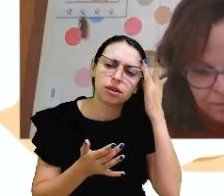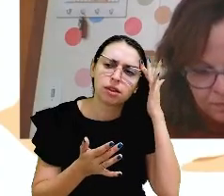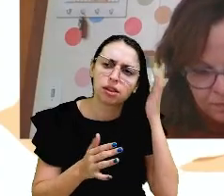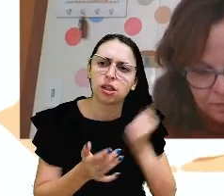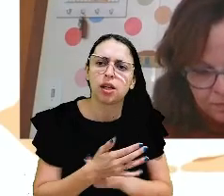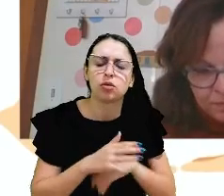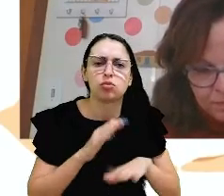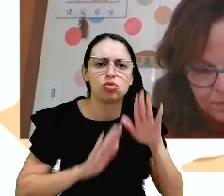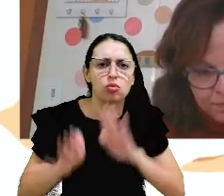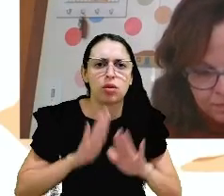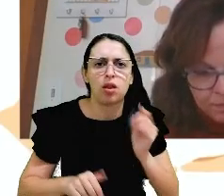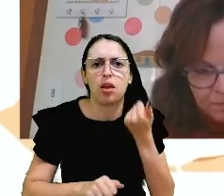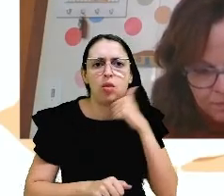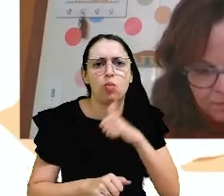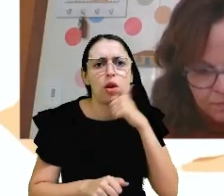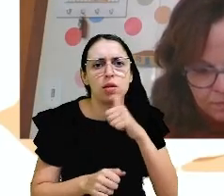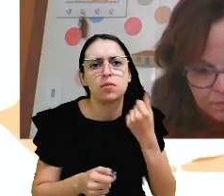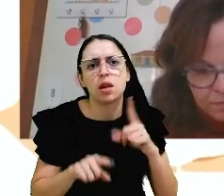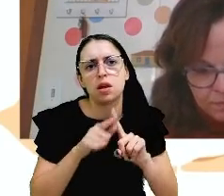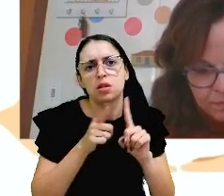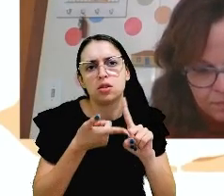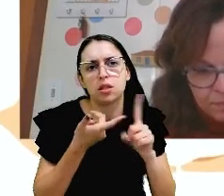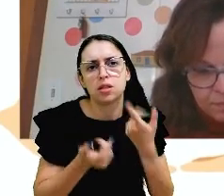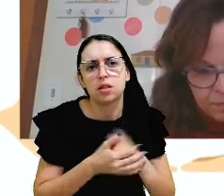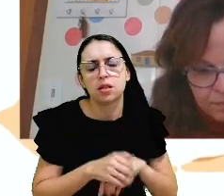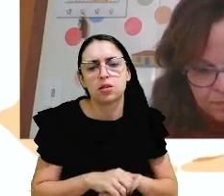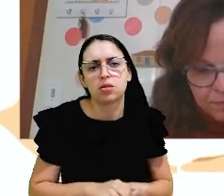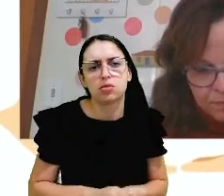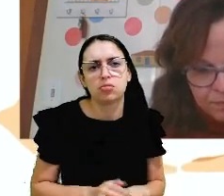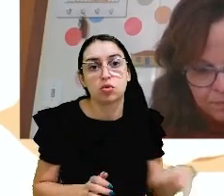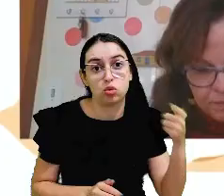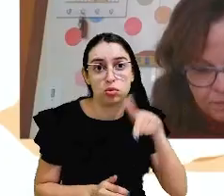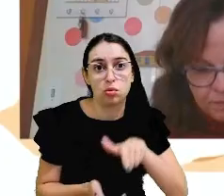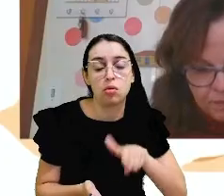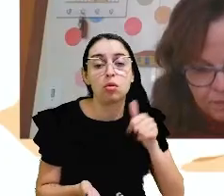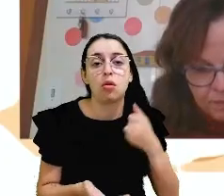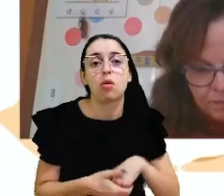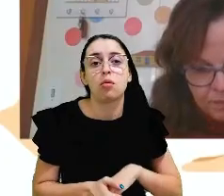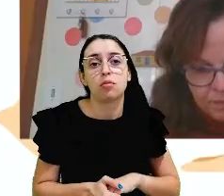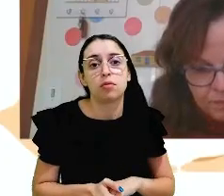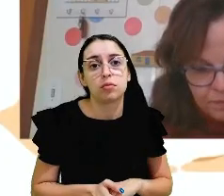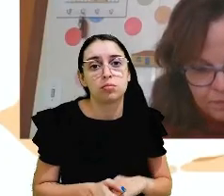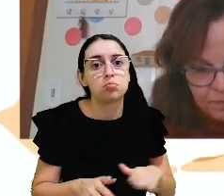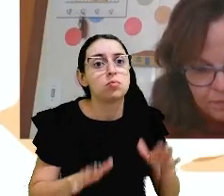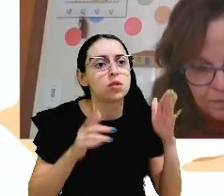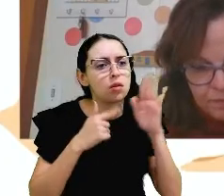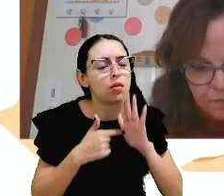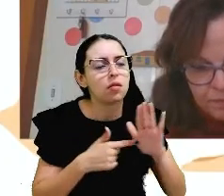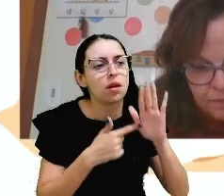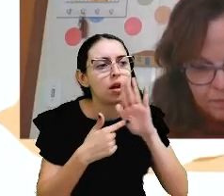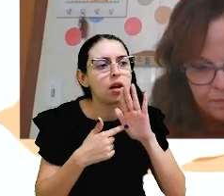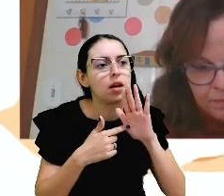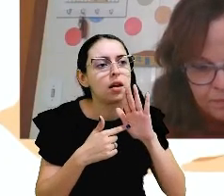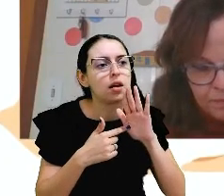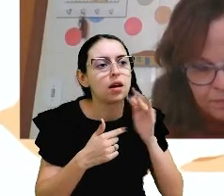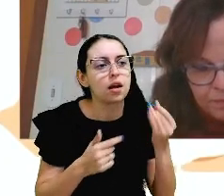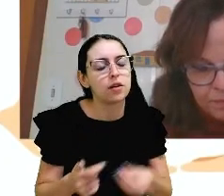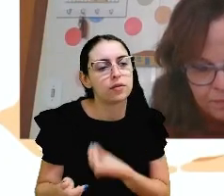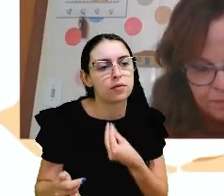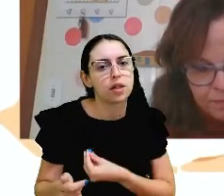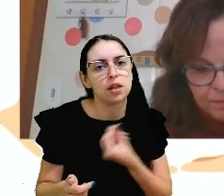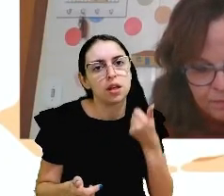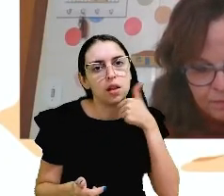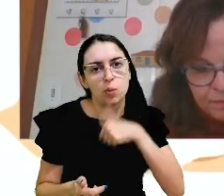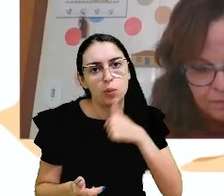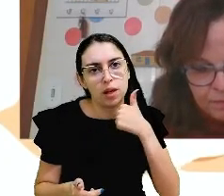atendimento das mulheres. De novo, isso é um reflexo do fato da vida da mulher